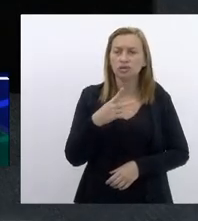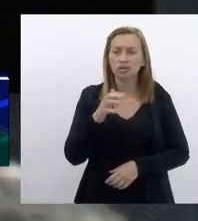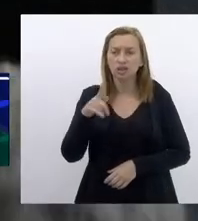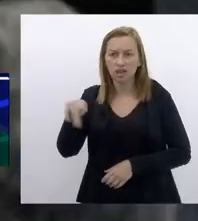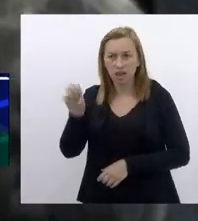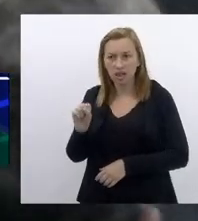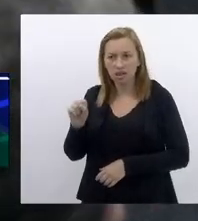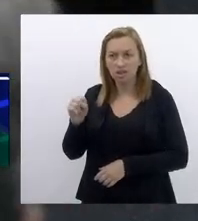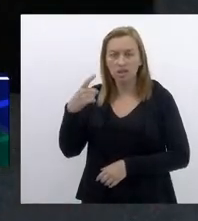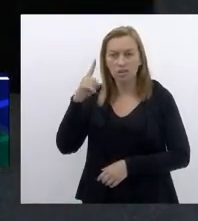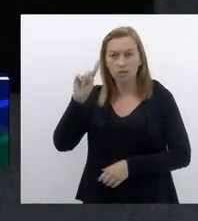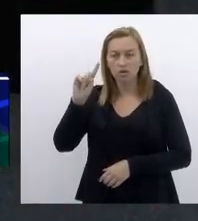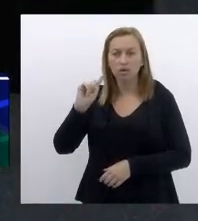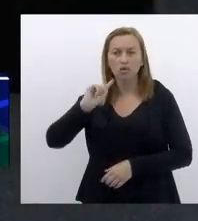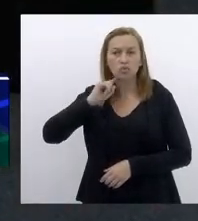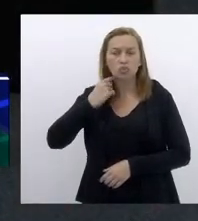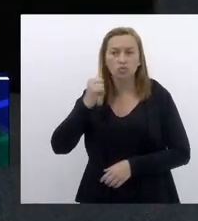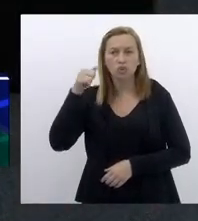adotar, né,